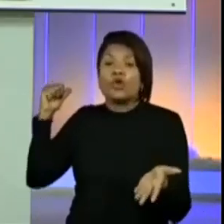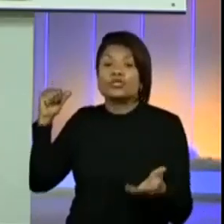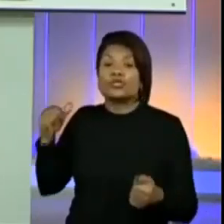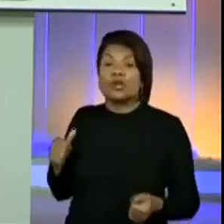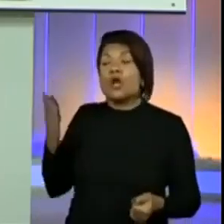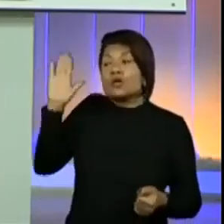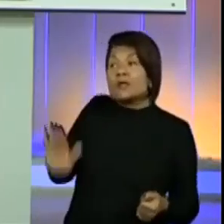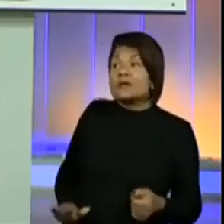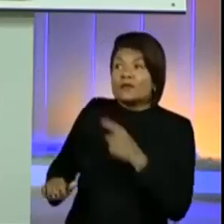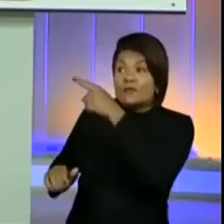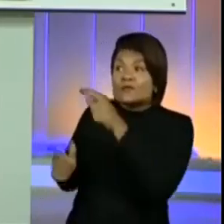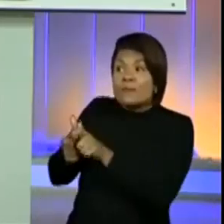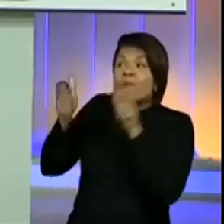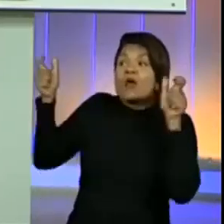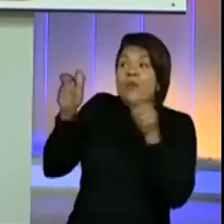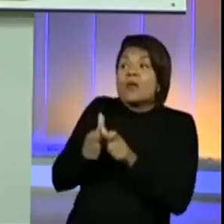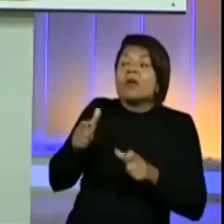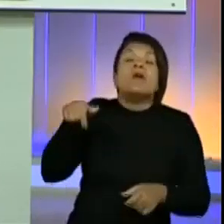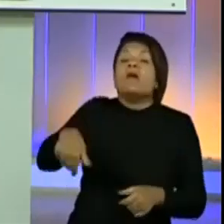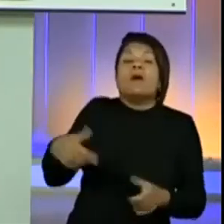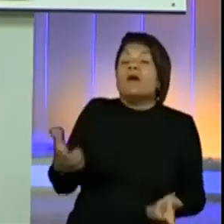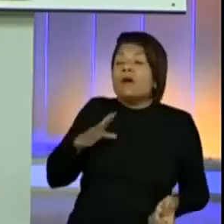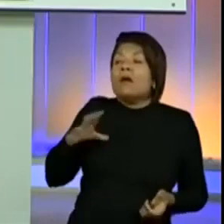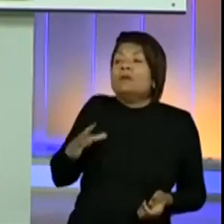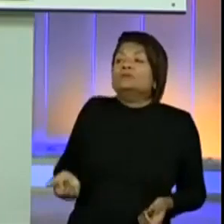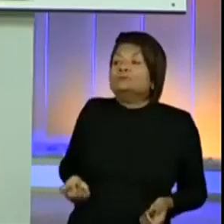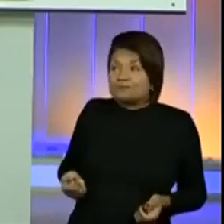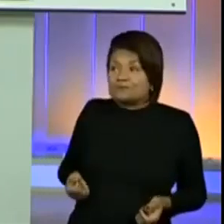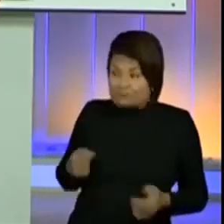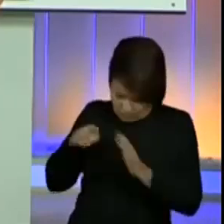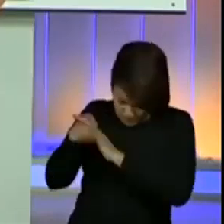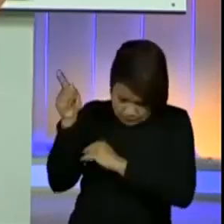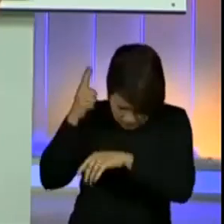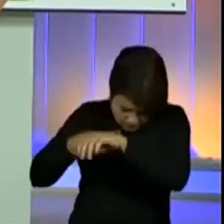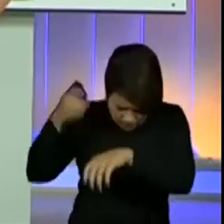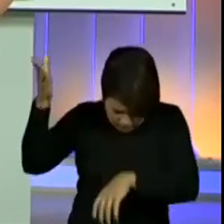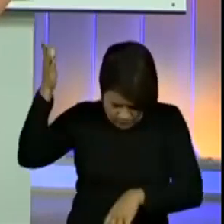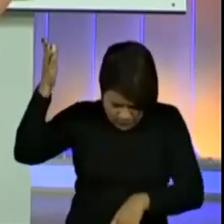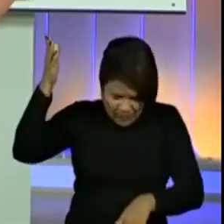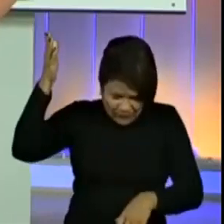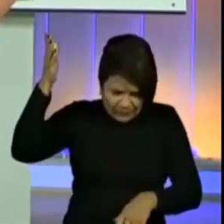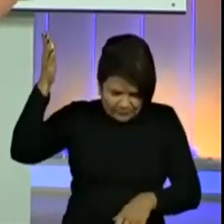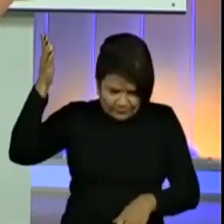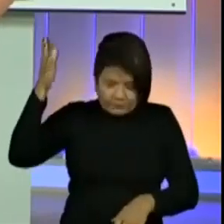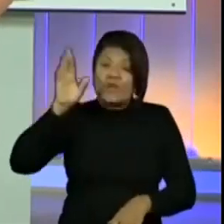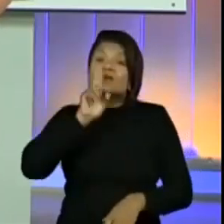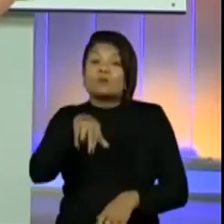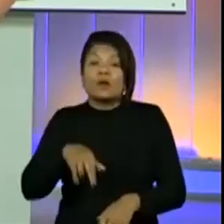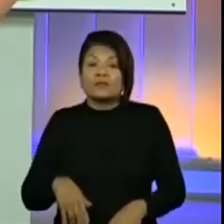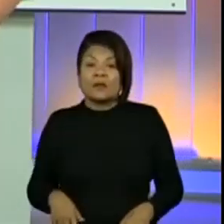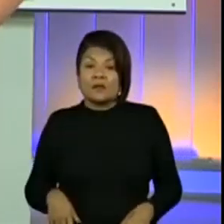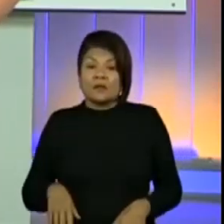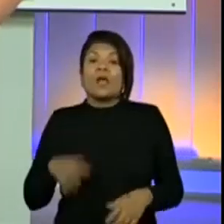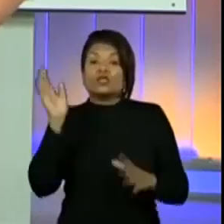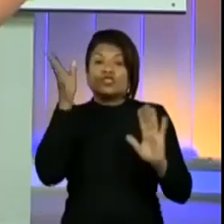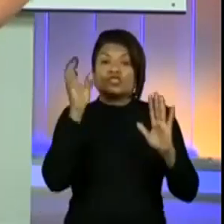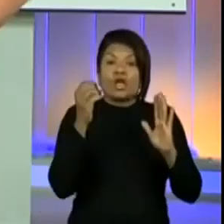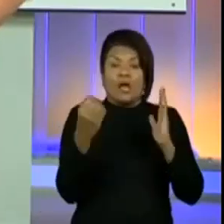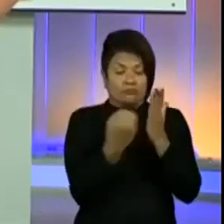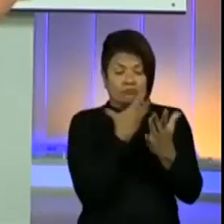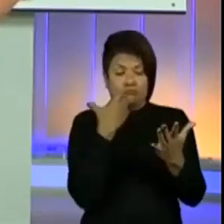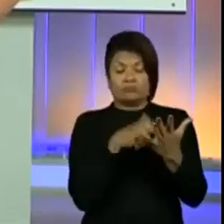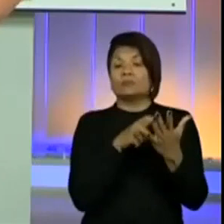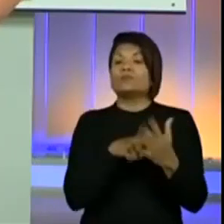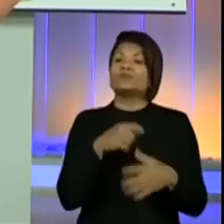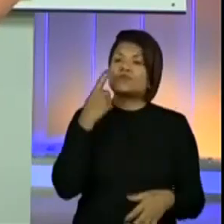quando você era criança eram maiores ou menores? Pergunta agora, para você ver. Vê a resposta. E aí a resposta que ele te dá, você já coloca no chat. Deixa eu